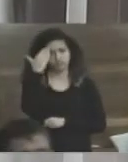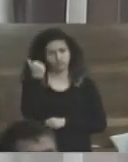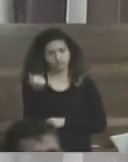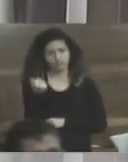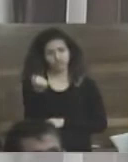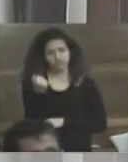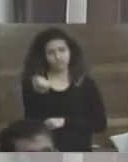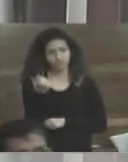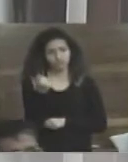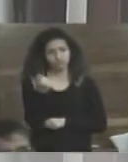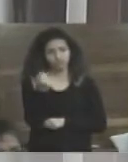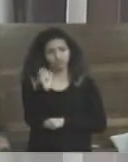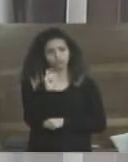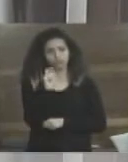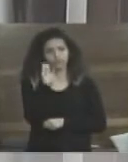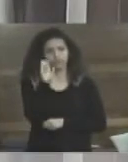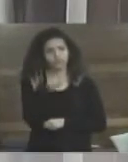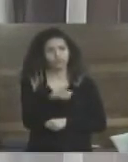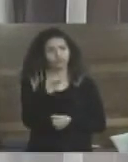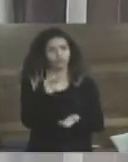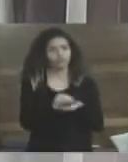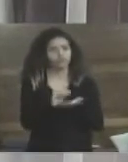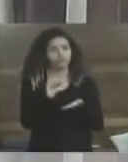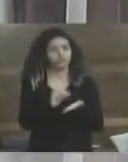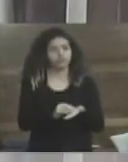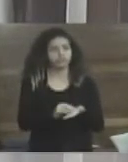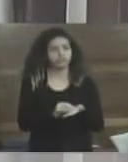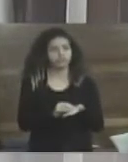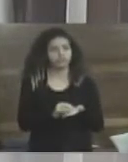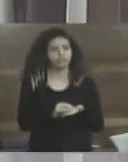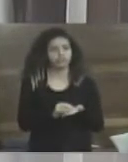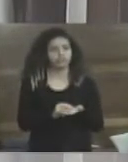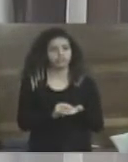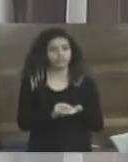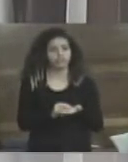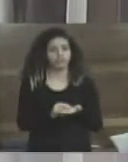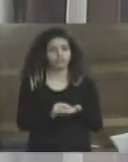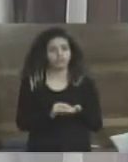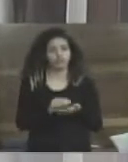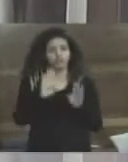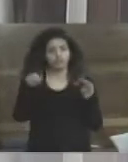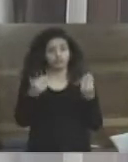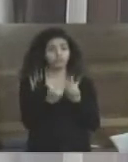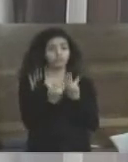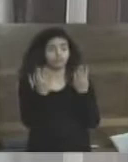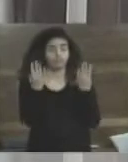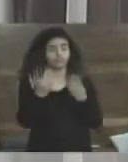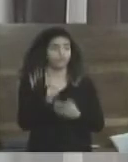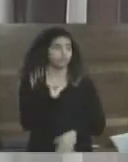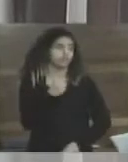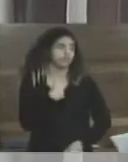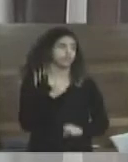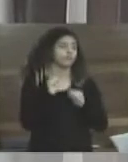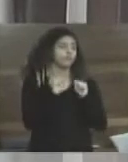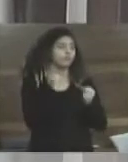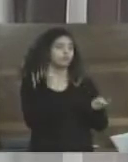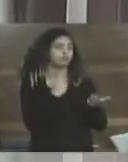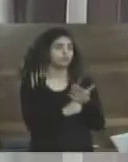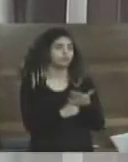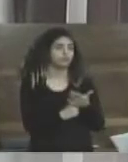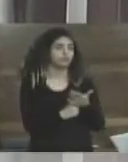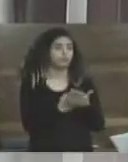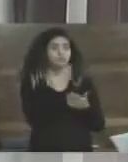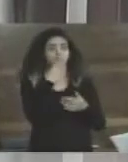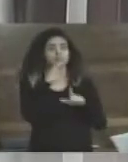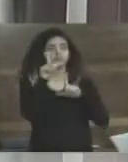na pele o que é a falta da Brasfel na cidade de Angra dos Reis. O que eu posso me comprometer com vocês que estão assistindo em casa e